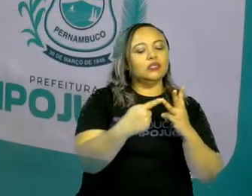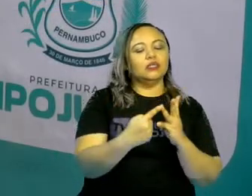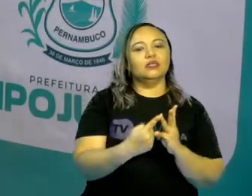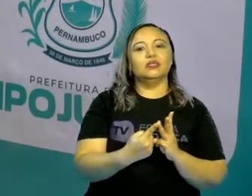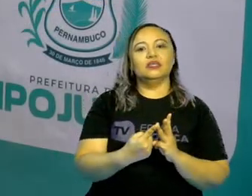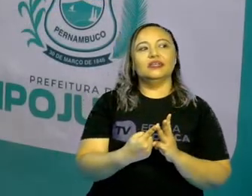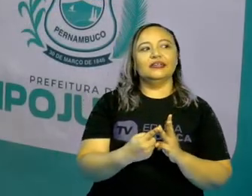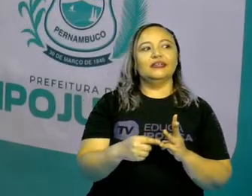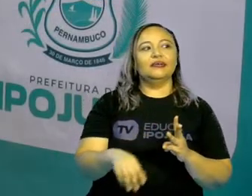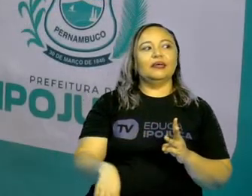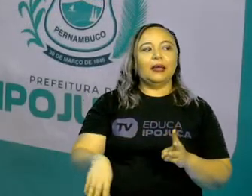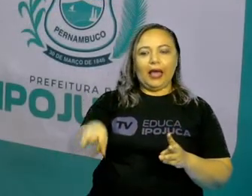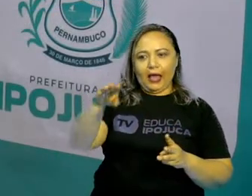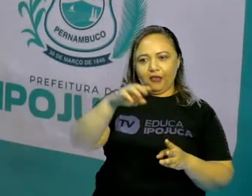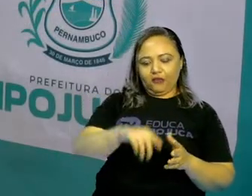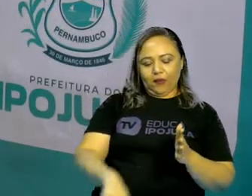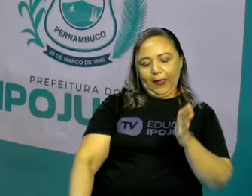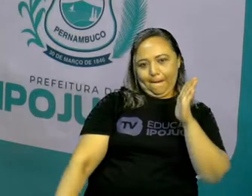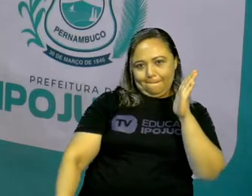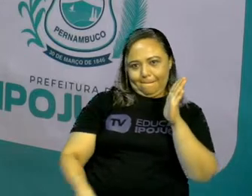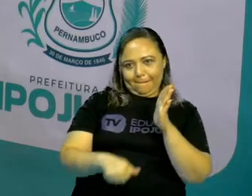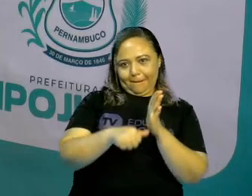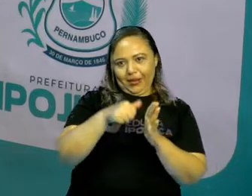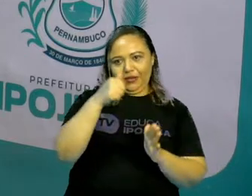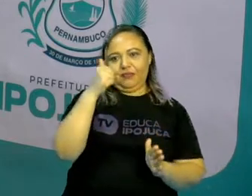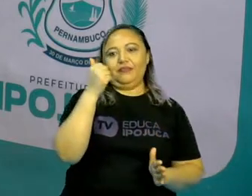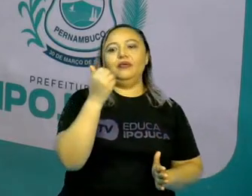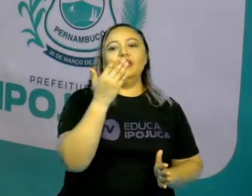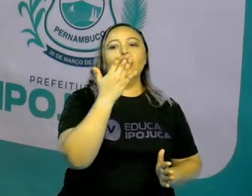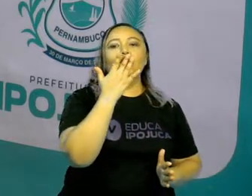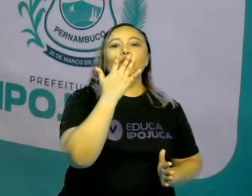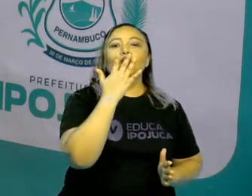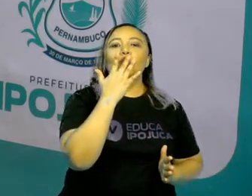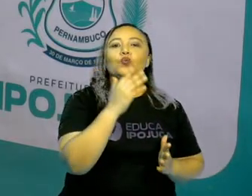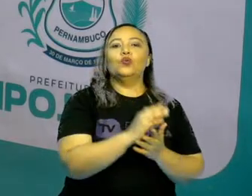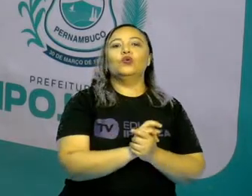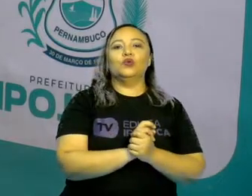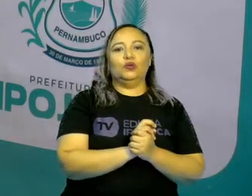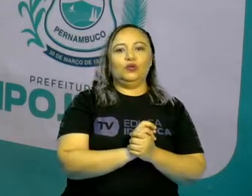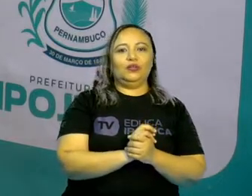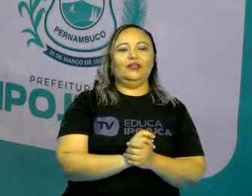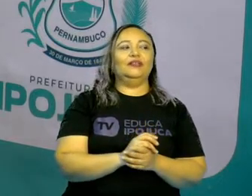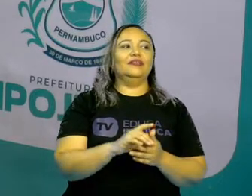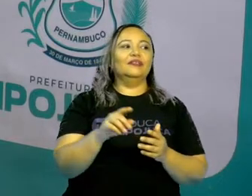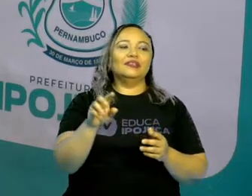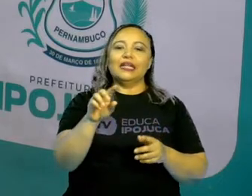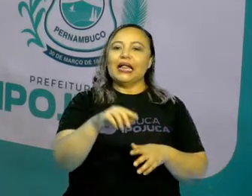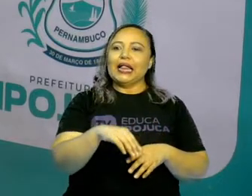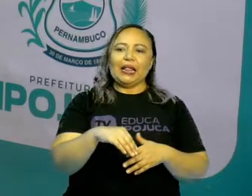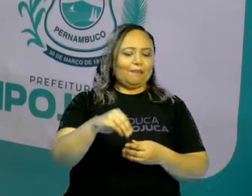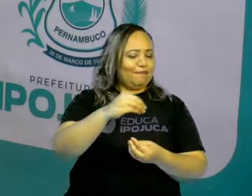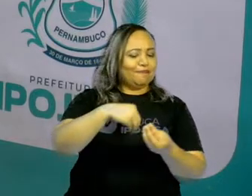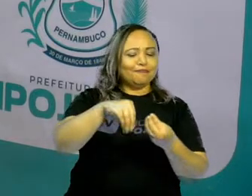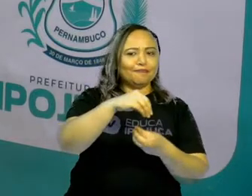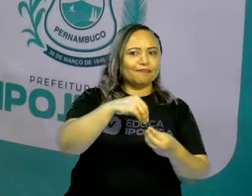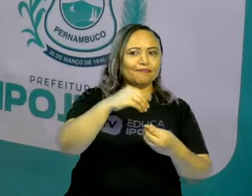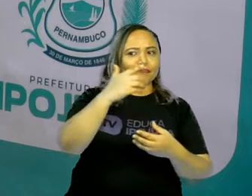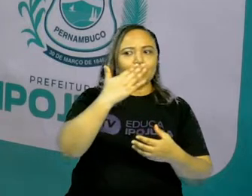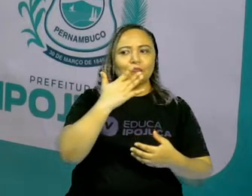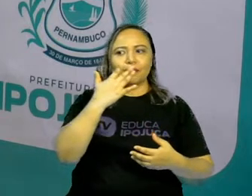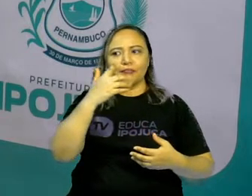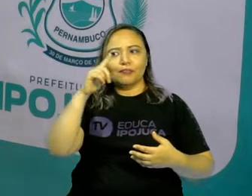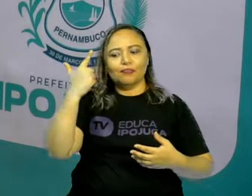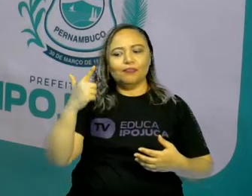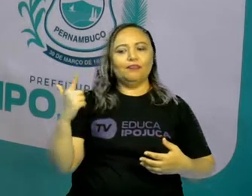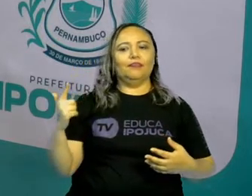elas são as primeiras cores, tanto é que é primárias, ela não tem a mistura de nenhuma outra